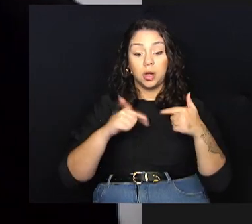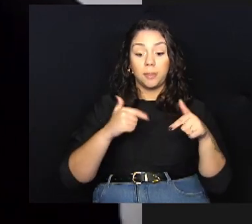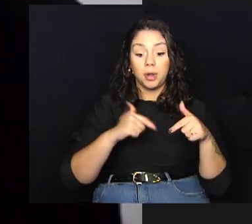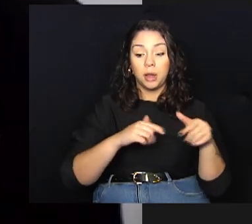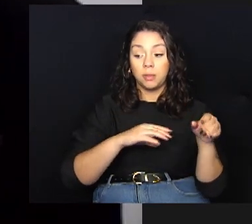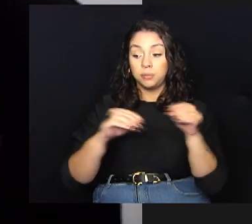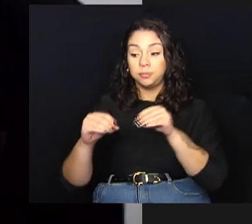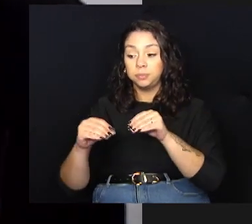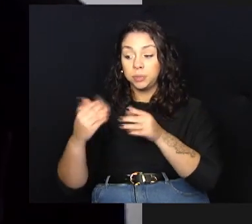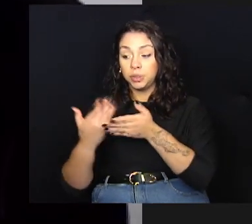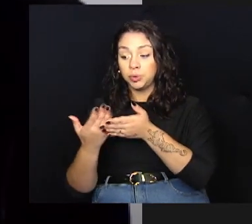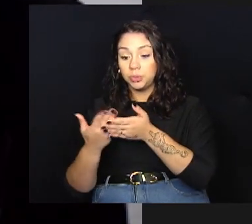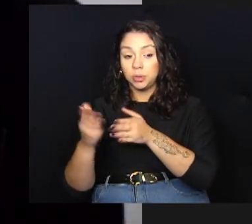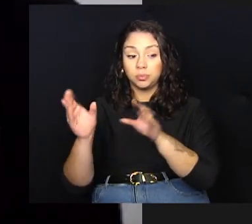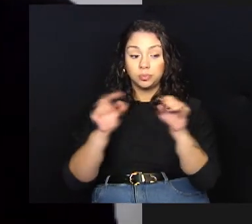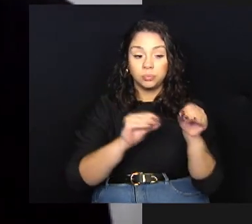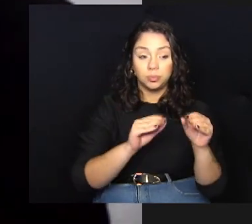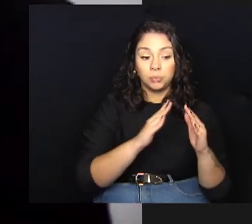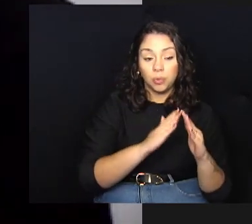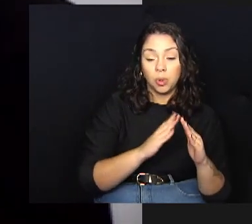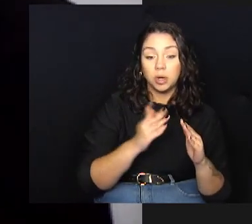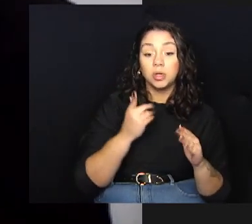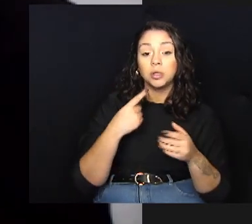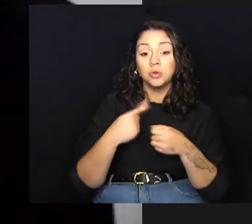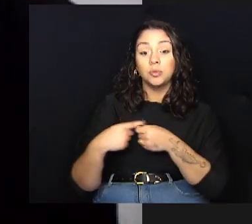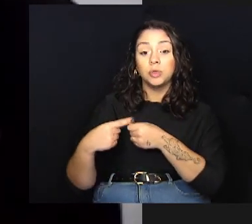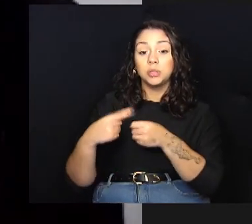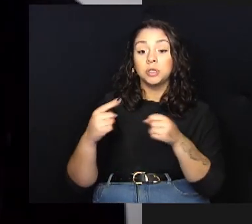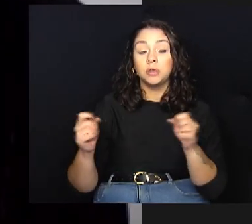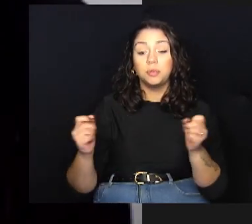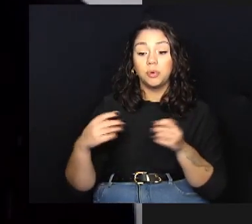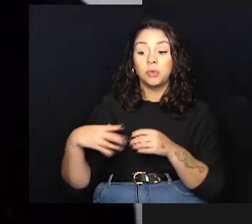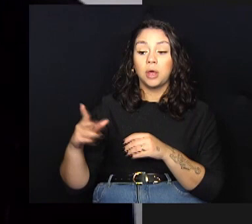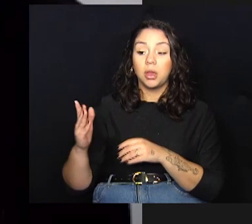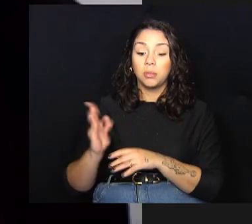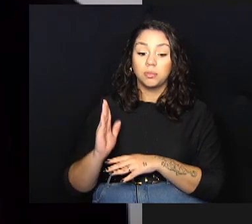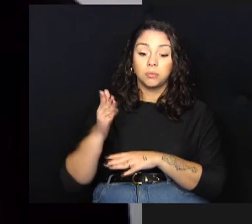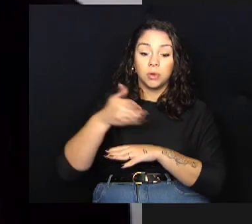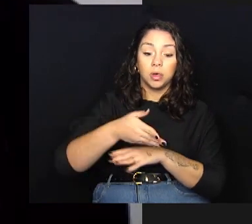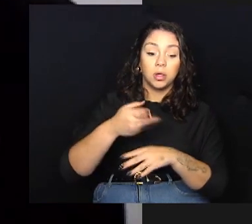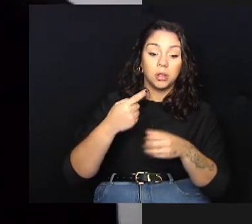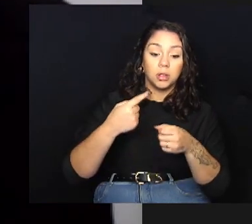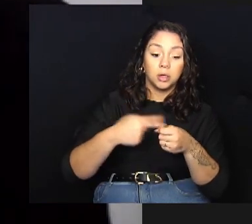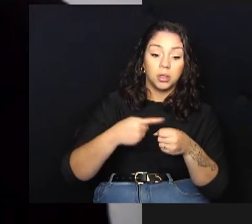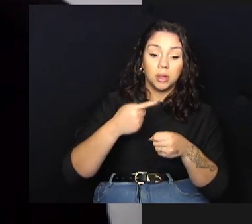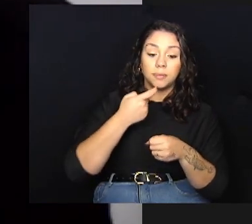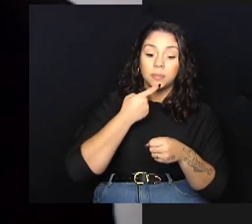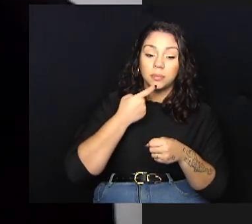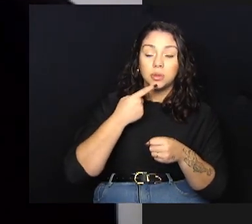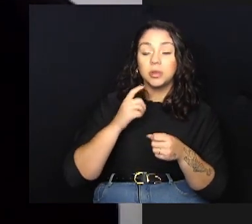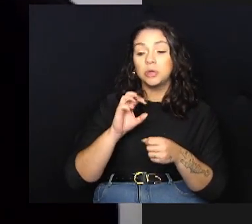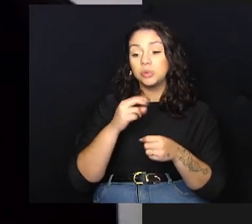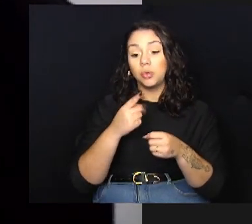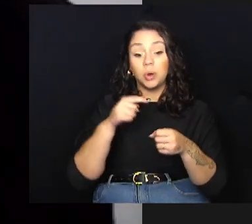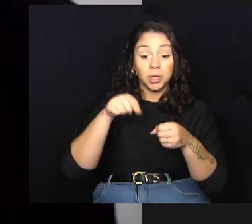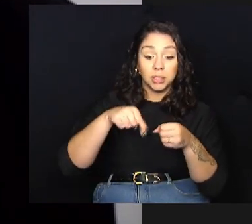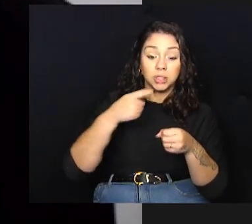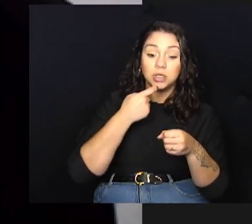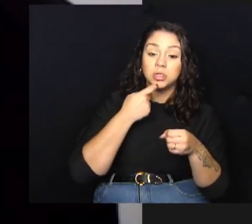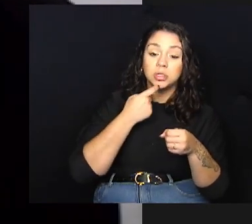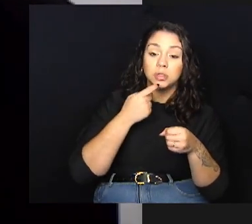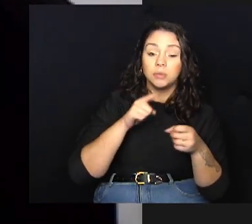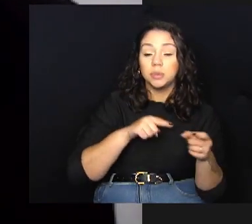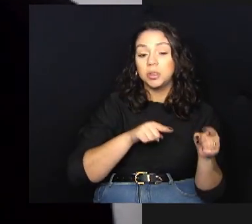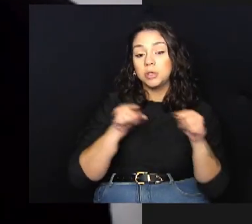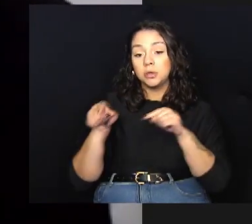estudar desses municípios para Campinas ou de Campinas para esses municípios né que a gente chama de região